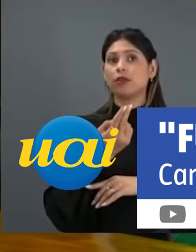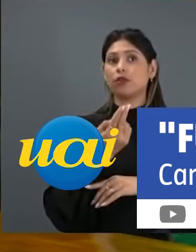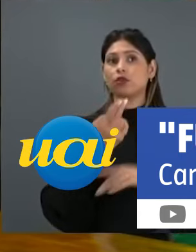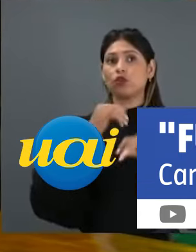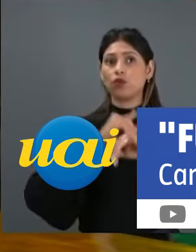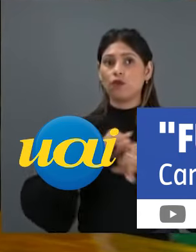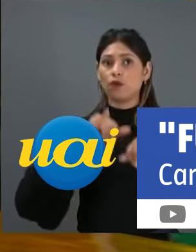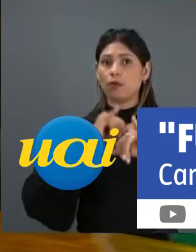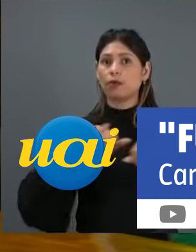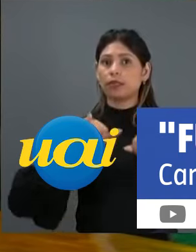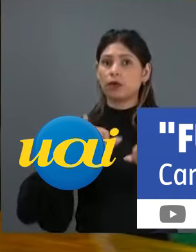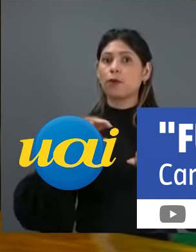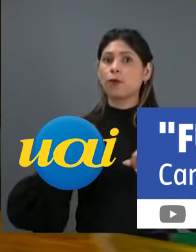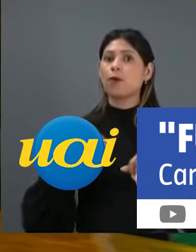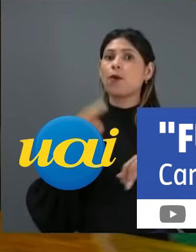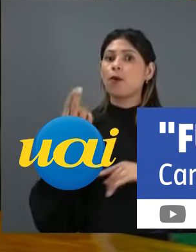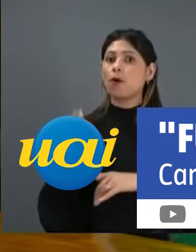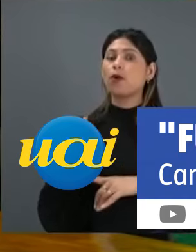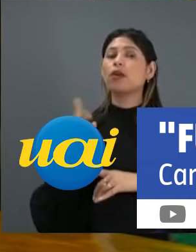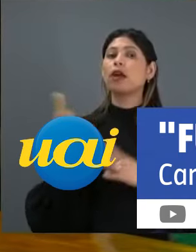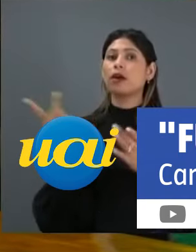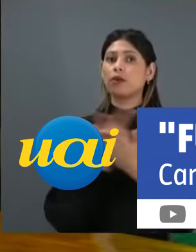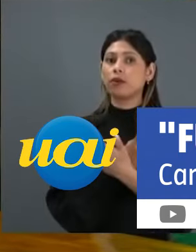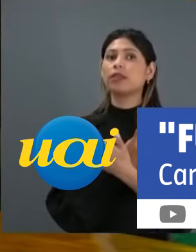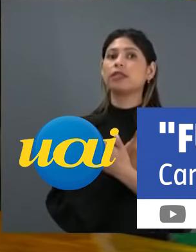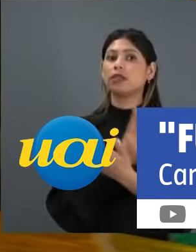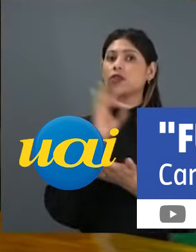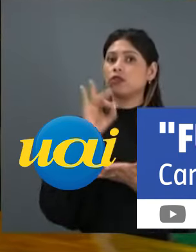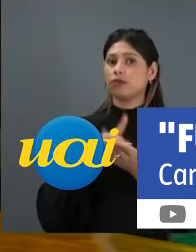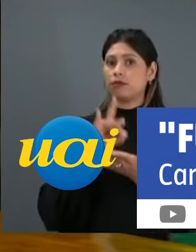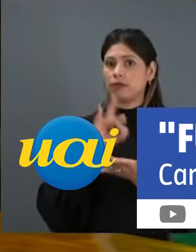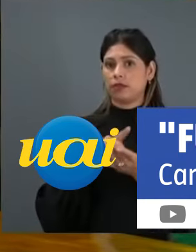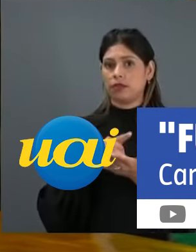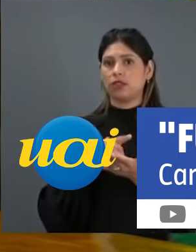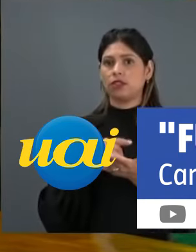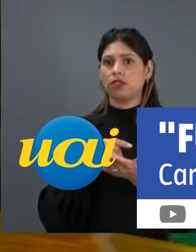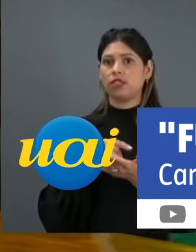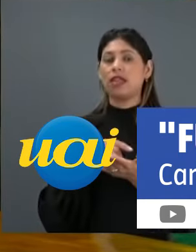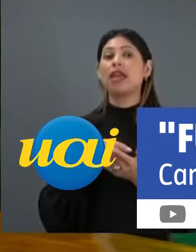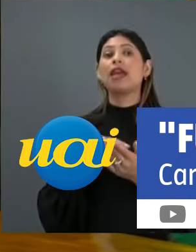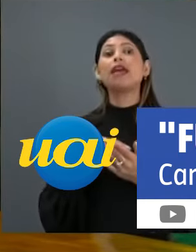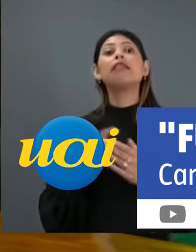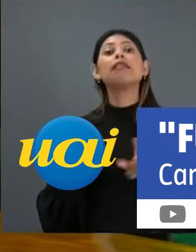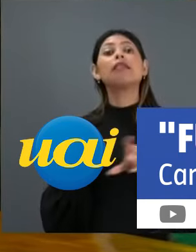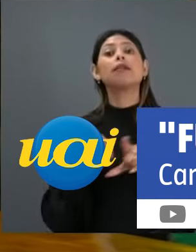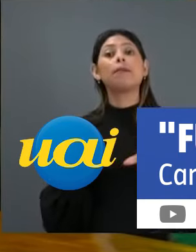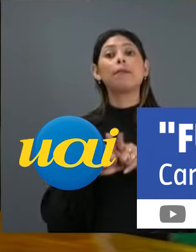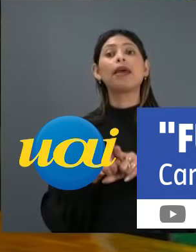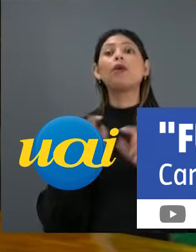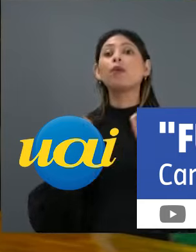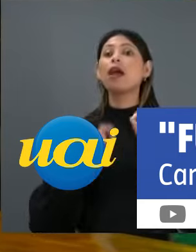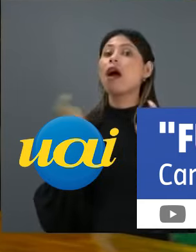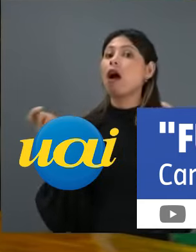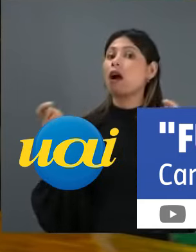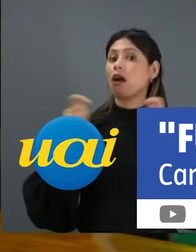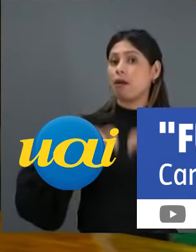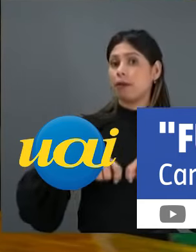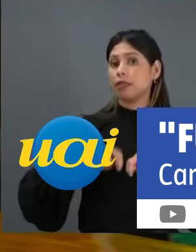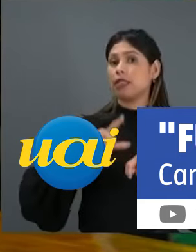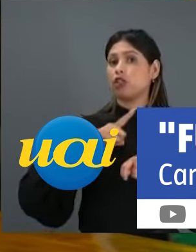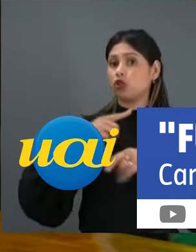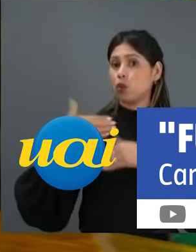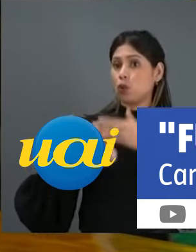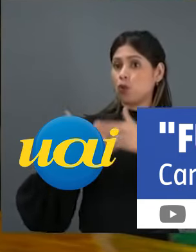para disseminar fatos que sabem verídicos e que fossem capazes de comprometer o